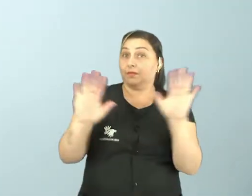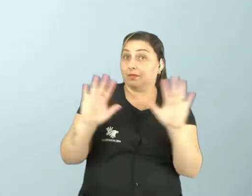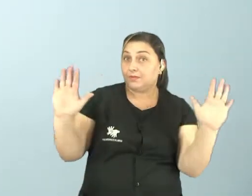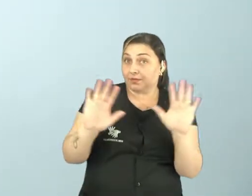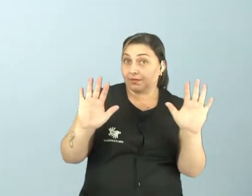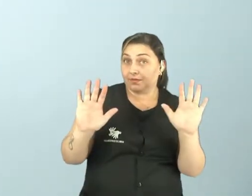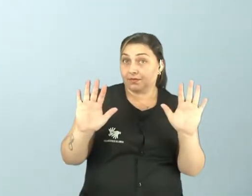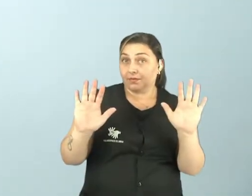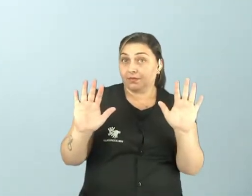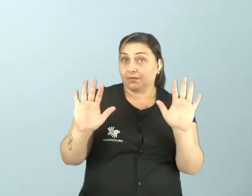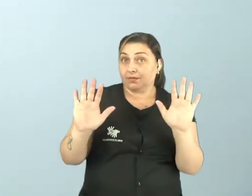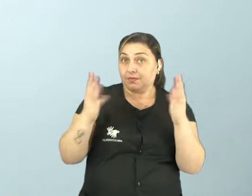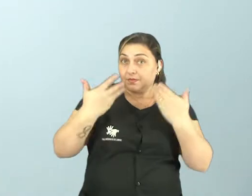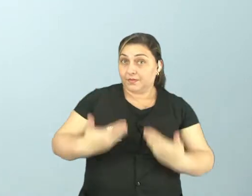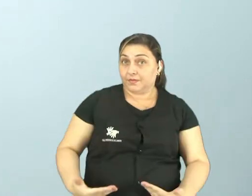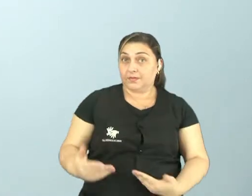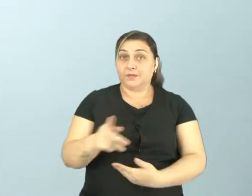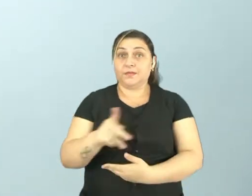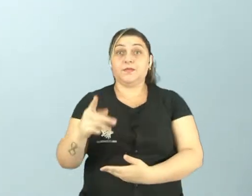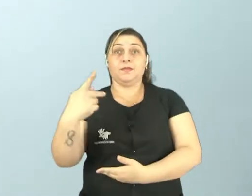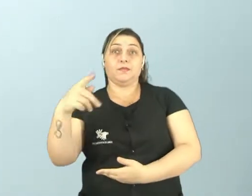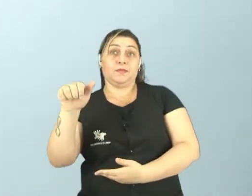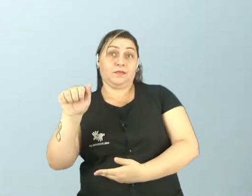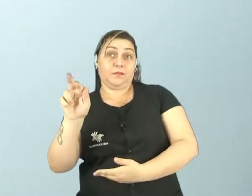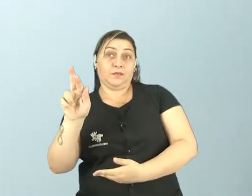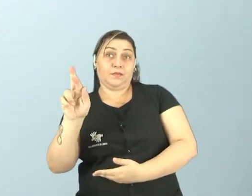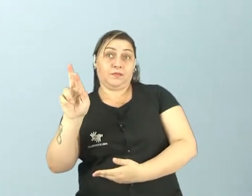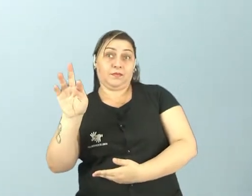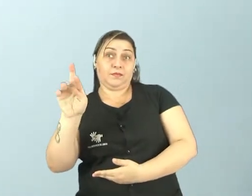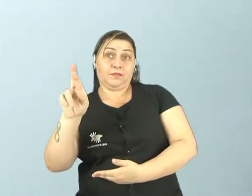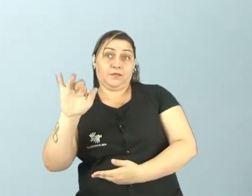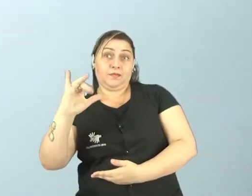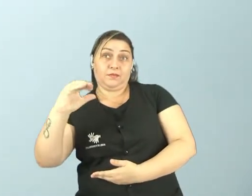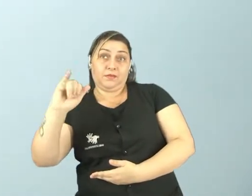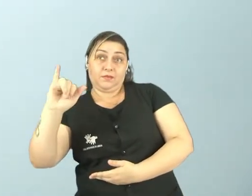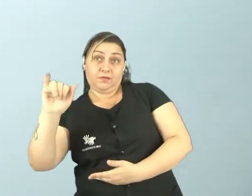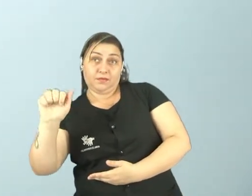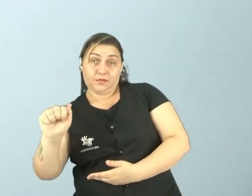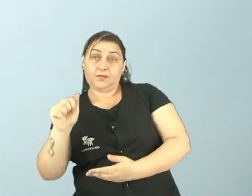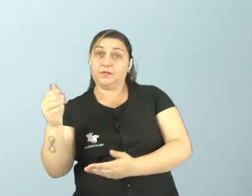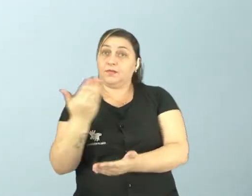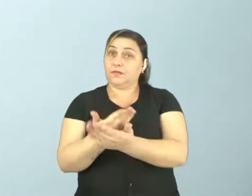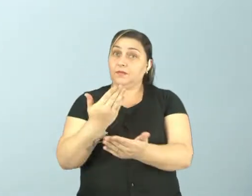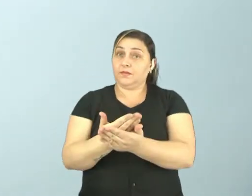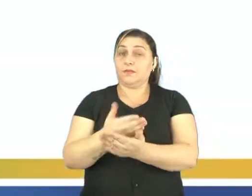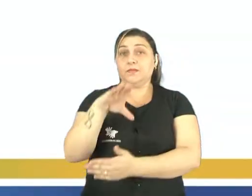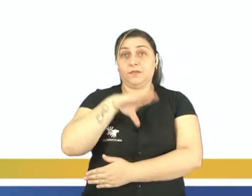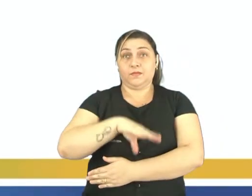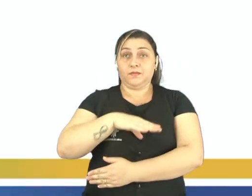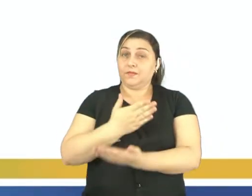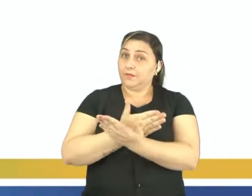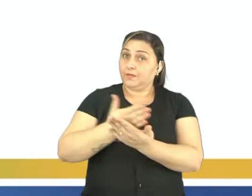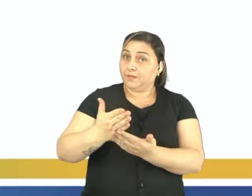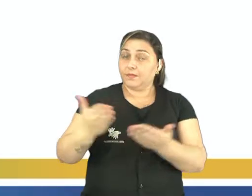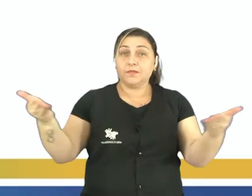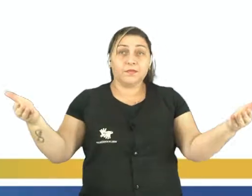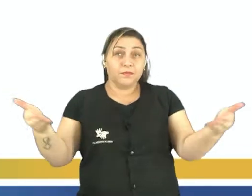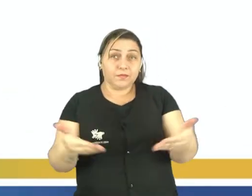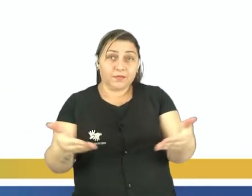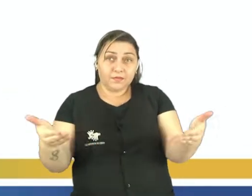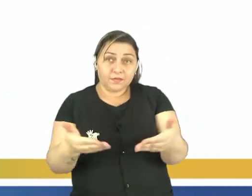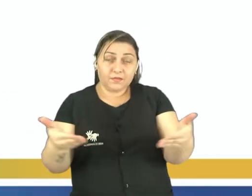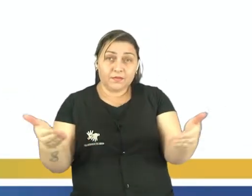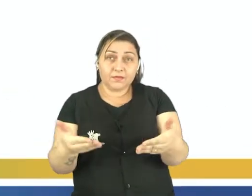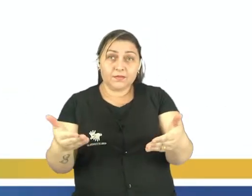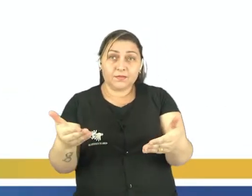Olá, eu sou a professora Patrícia Rufino e você está na aula de língua portuguesa. Vamos começar? Hoje nós